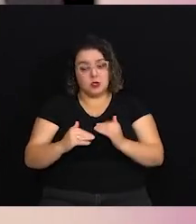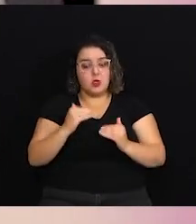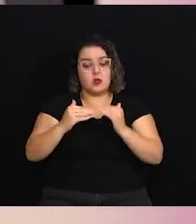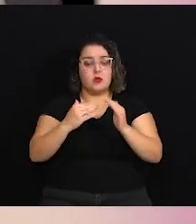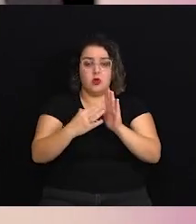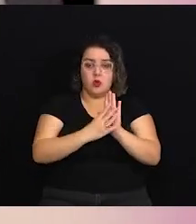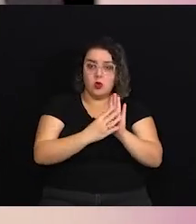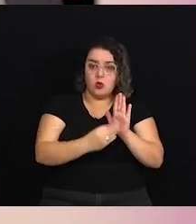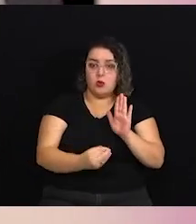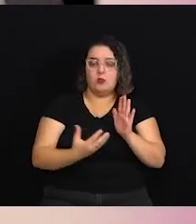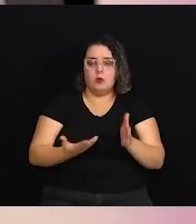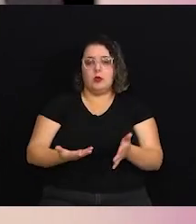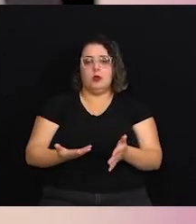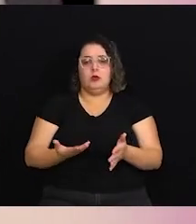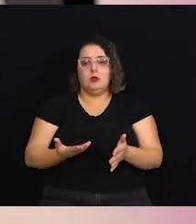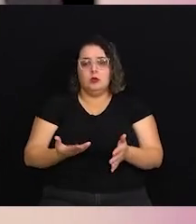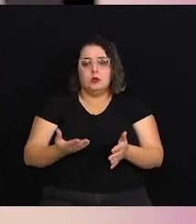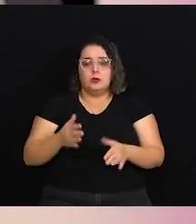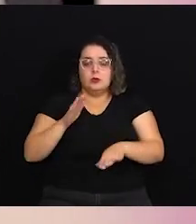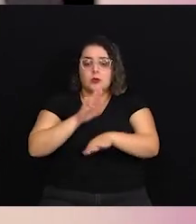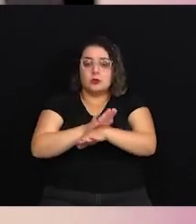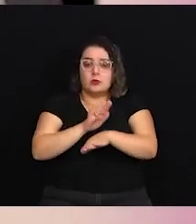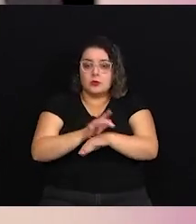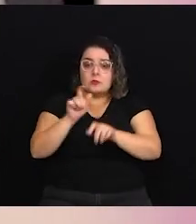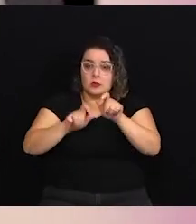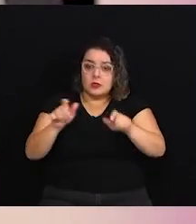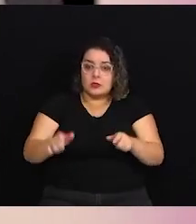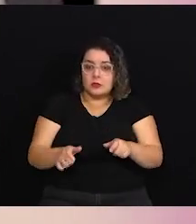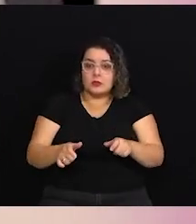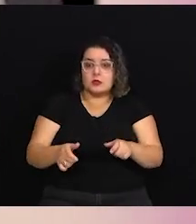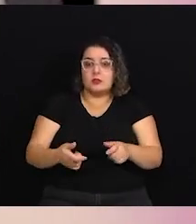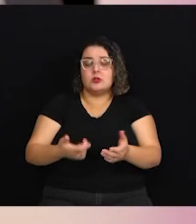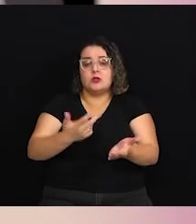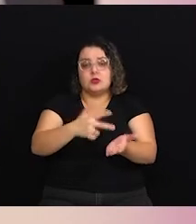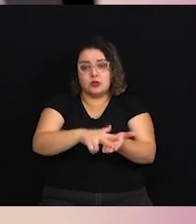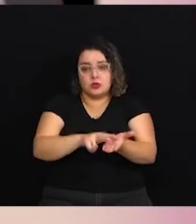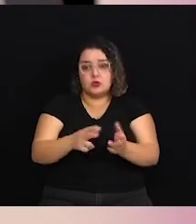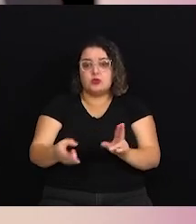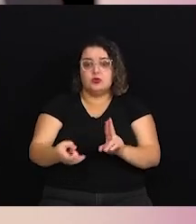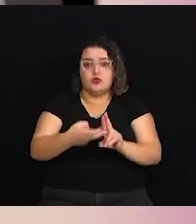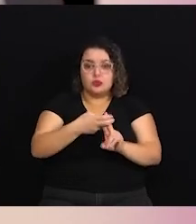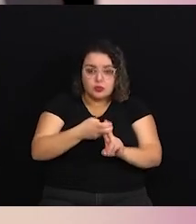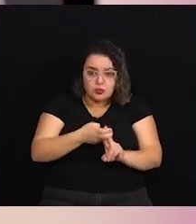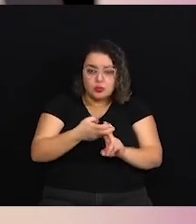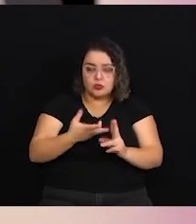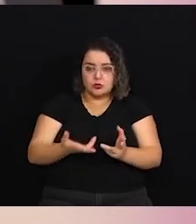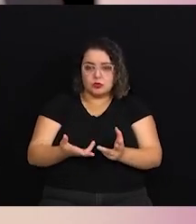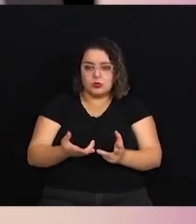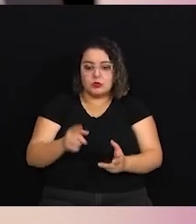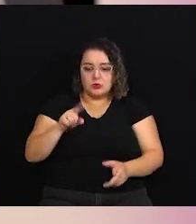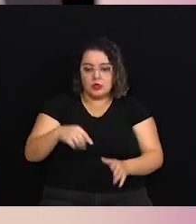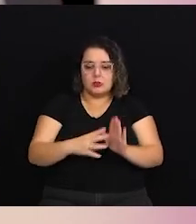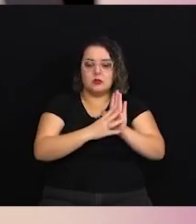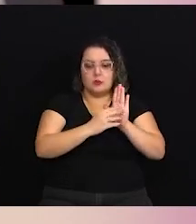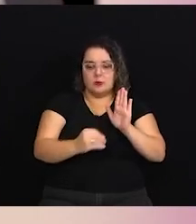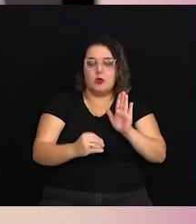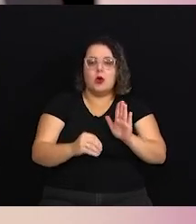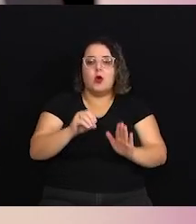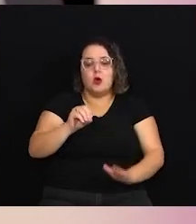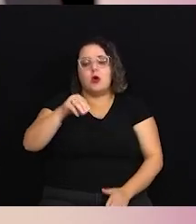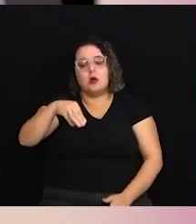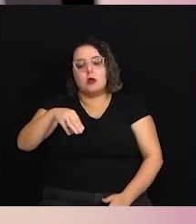desenvolver um modelo de assistência para as pessoas com epilepsia no SUS é esse modelo